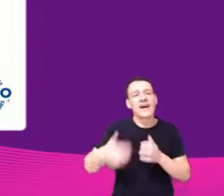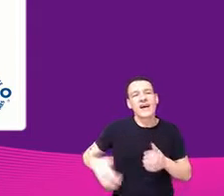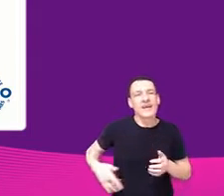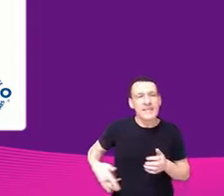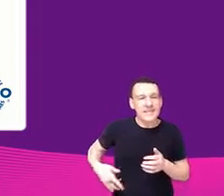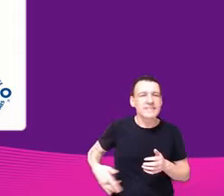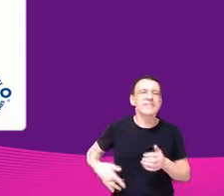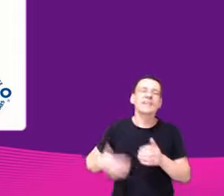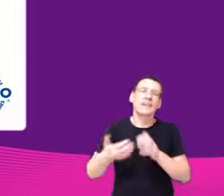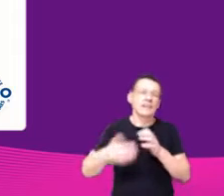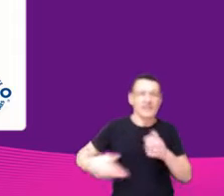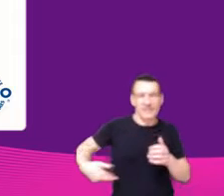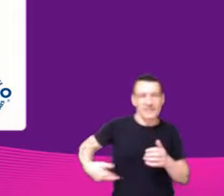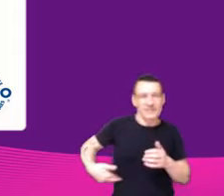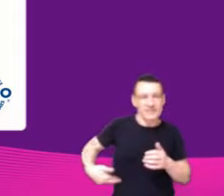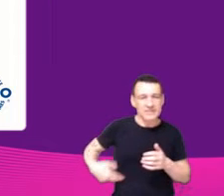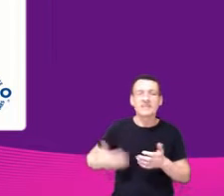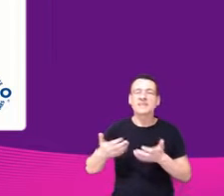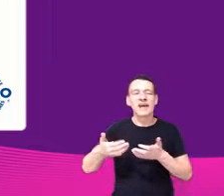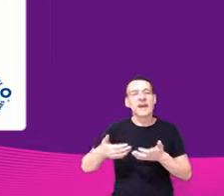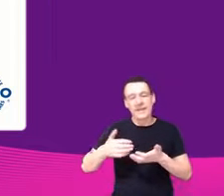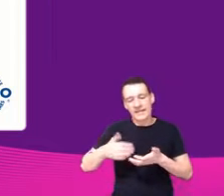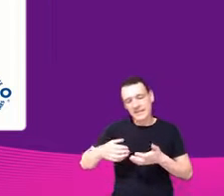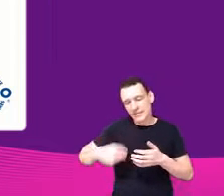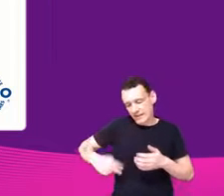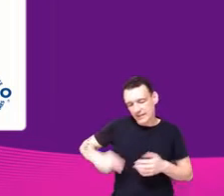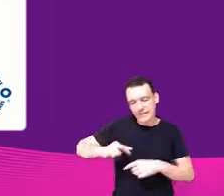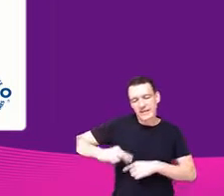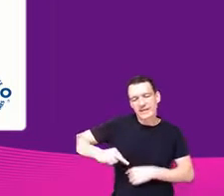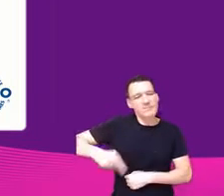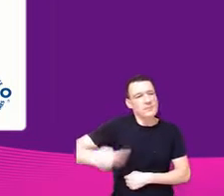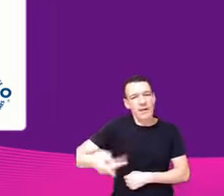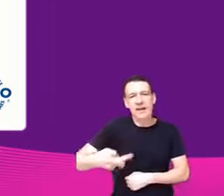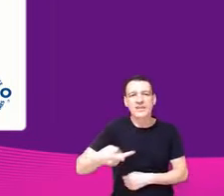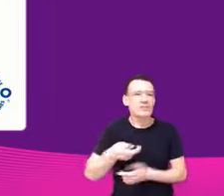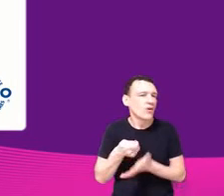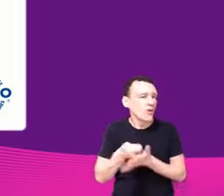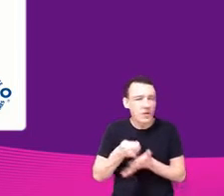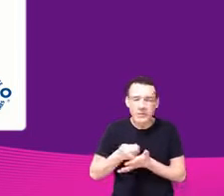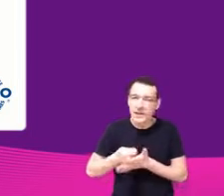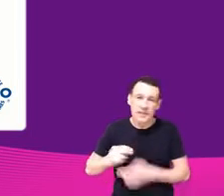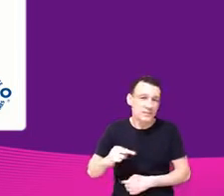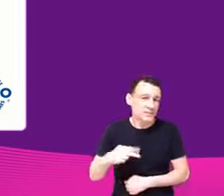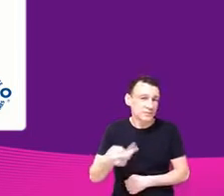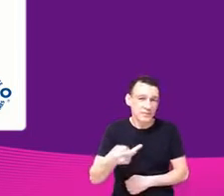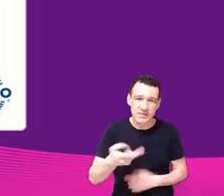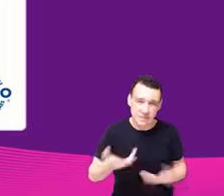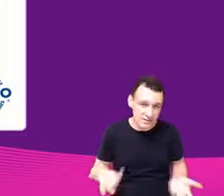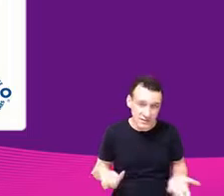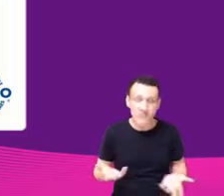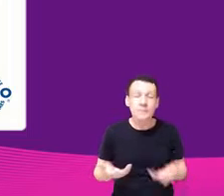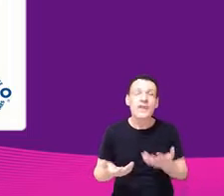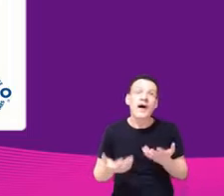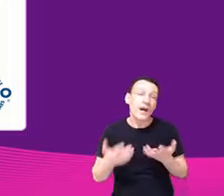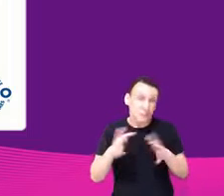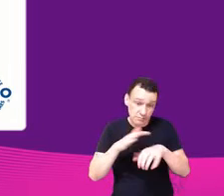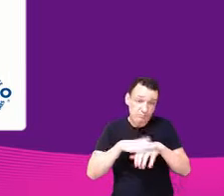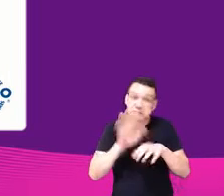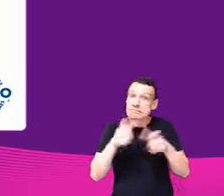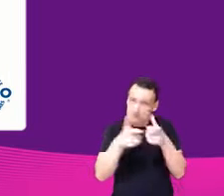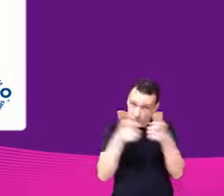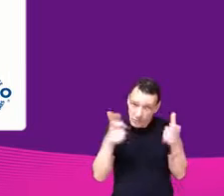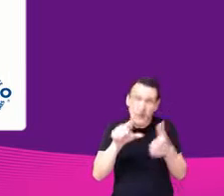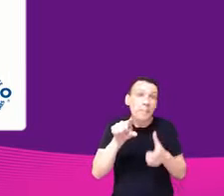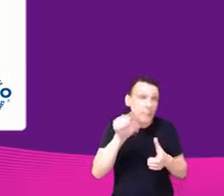do transplante renal como terapia preferida do ponto de vista de redução dos custos, redução